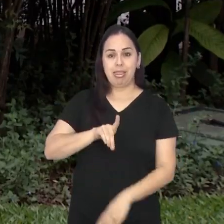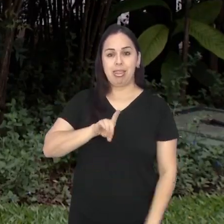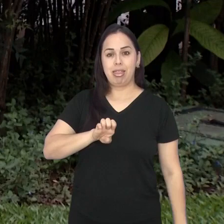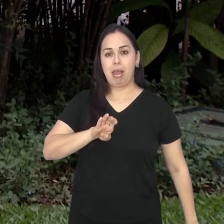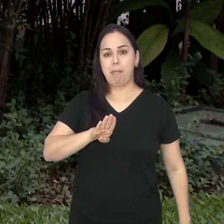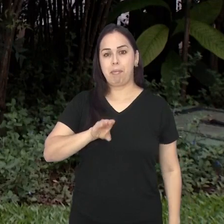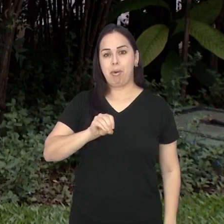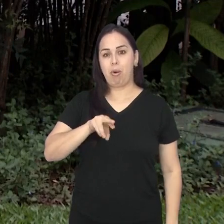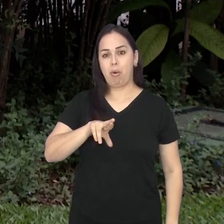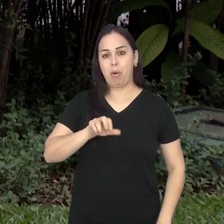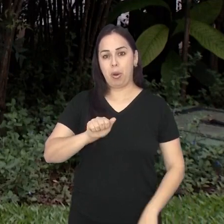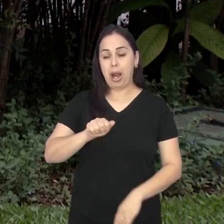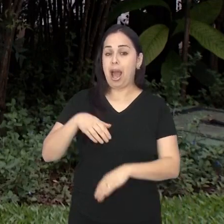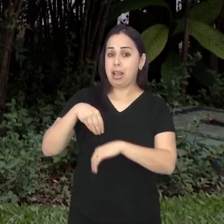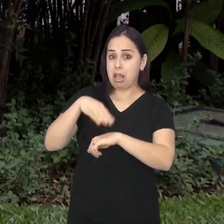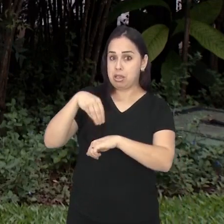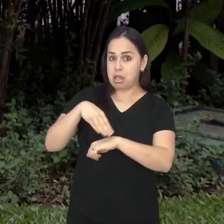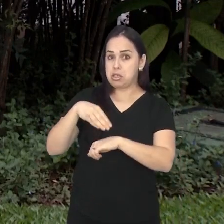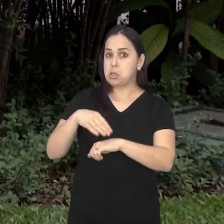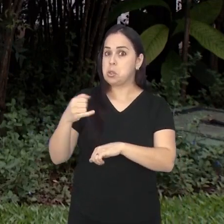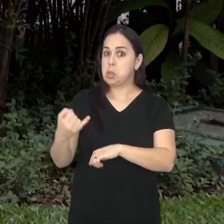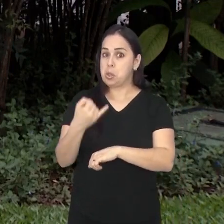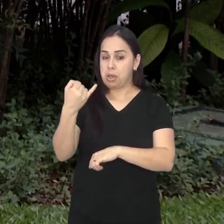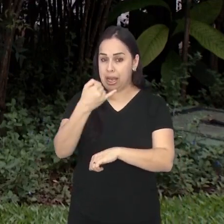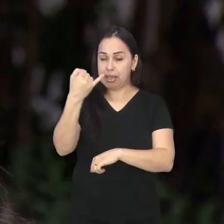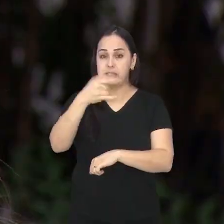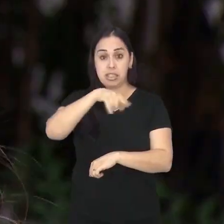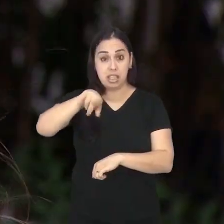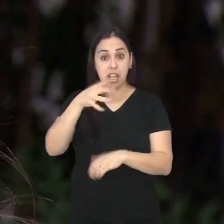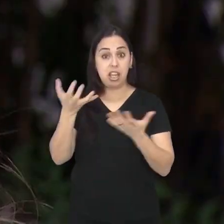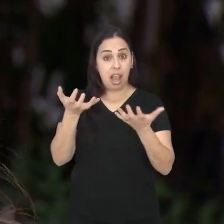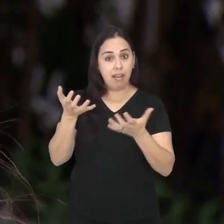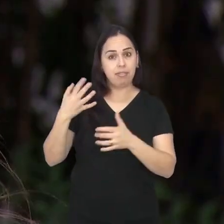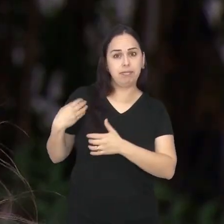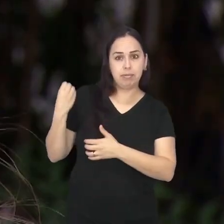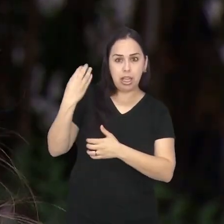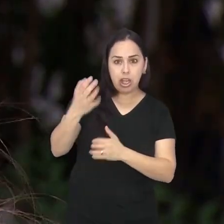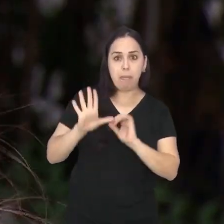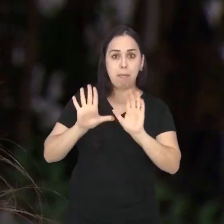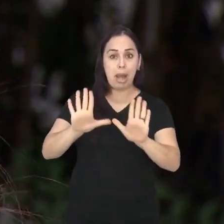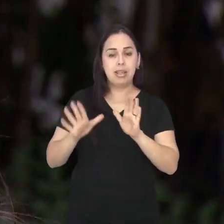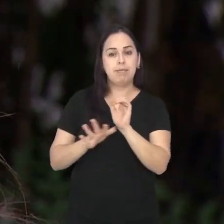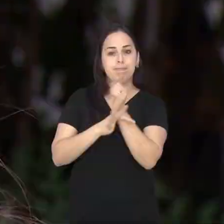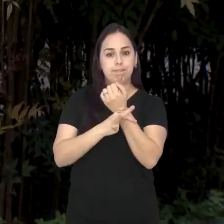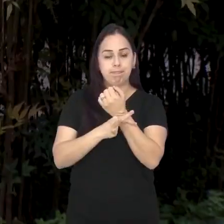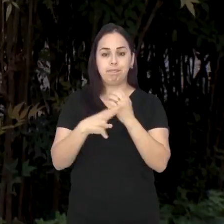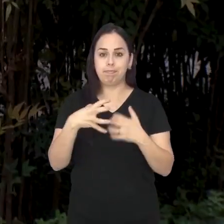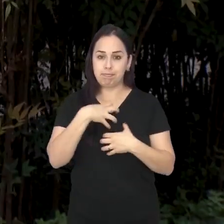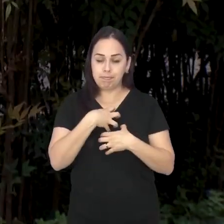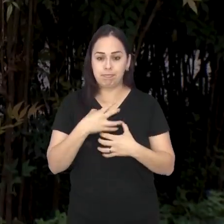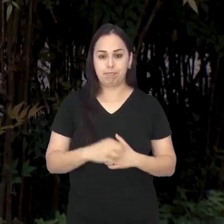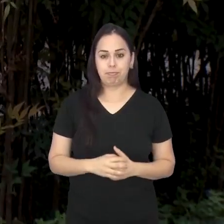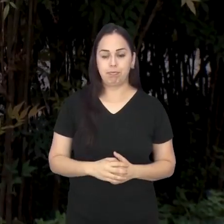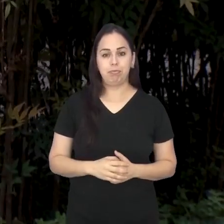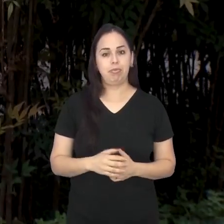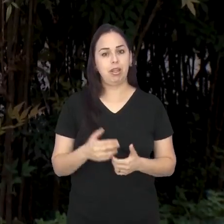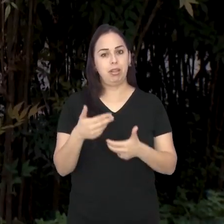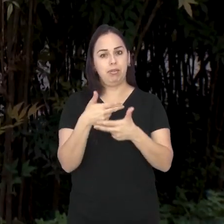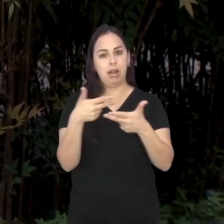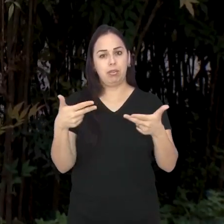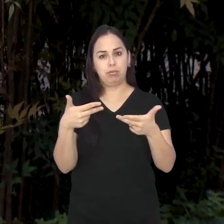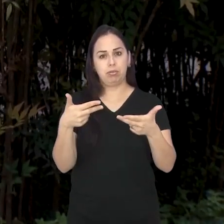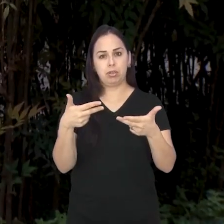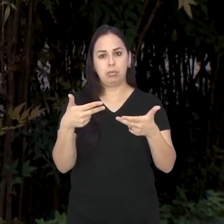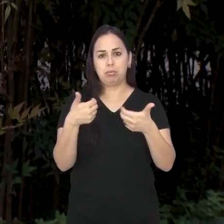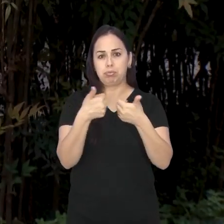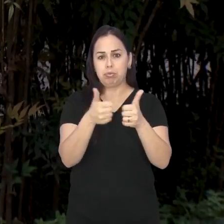Débora Reale, que separou algumas dicas essenciais para quem quer viajar com segurança. Existem vários tipos de